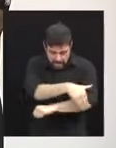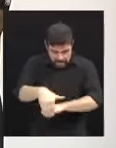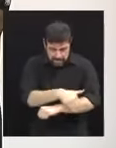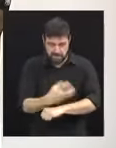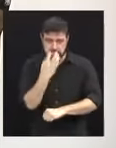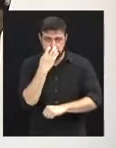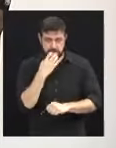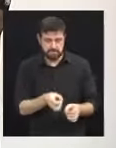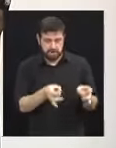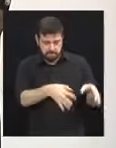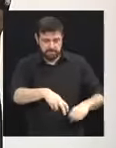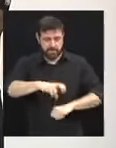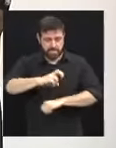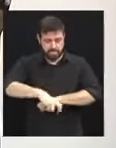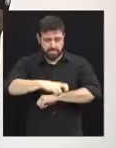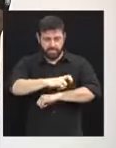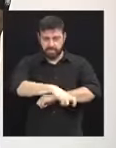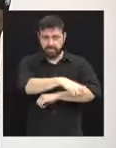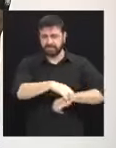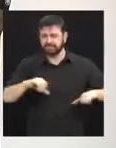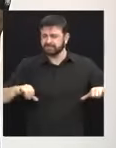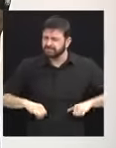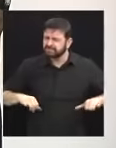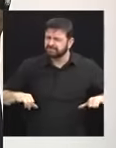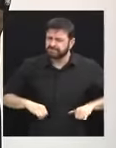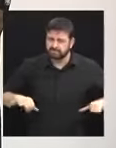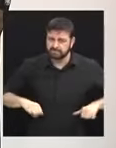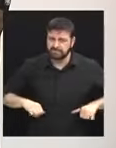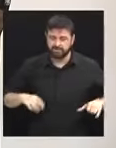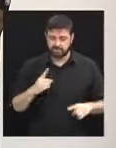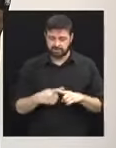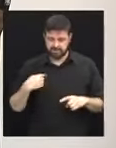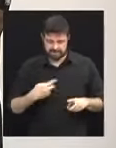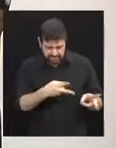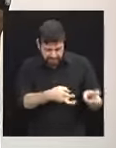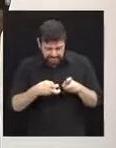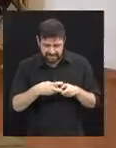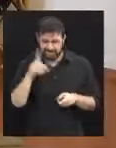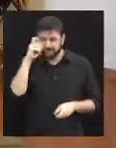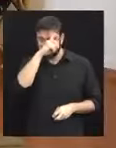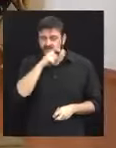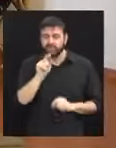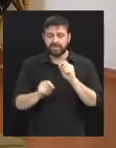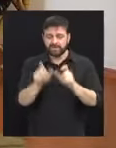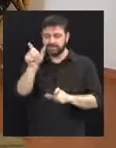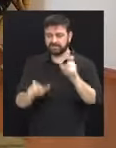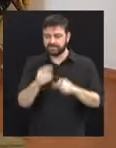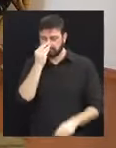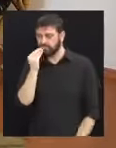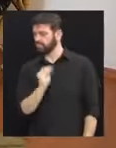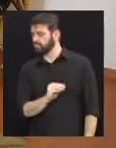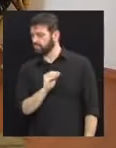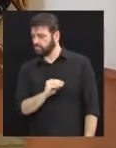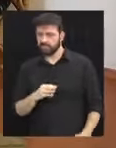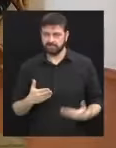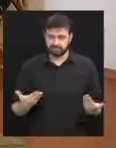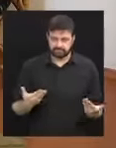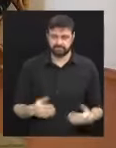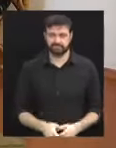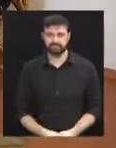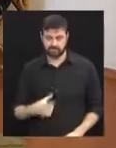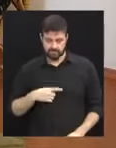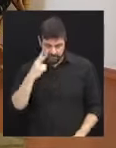os animais de rua, eles sofrem muito e a gente vê assim, o mais difícil é a sensibilidade. O grandão mesmo, você vê